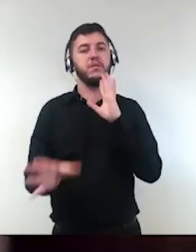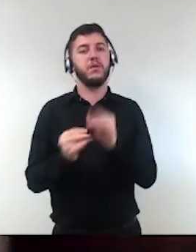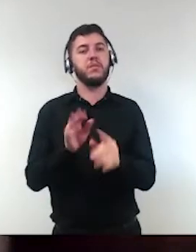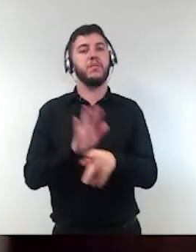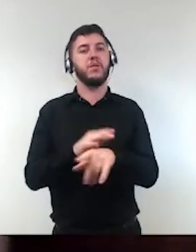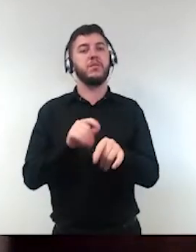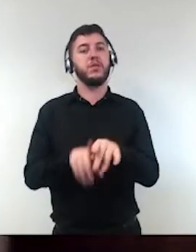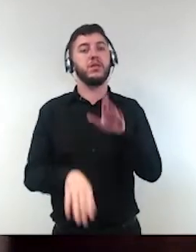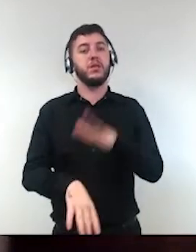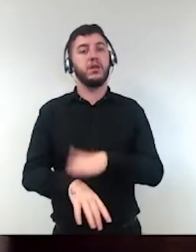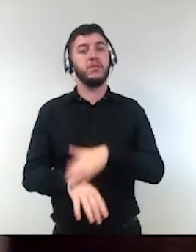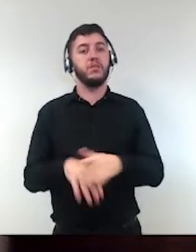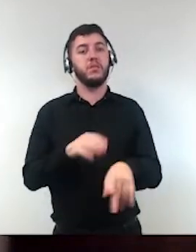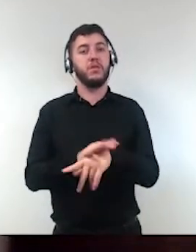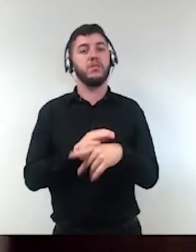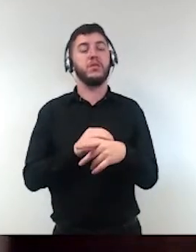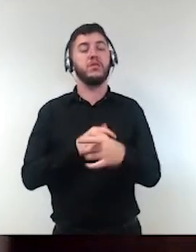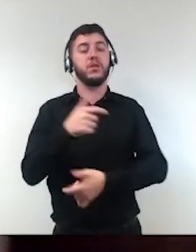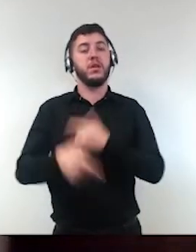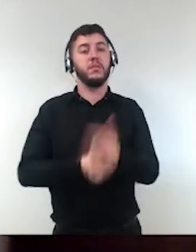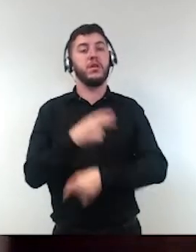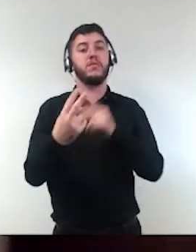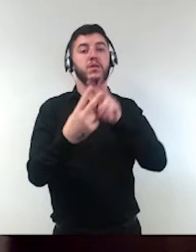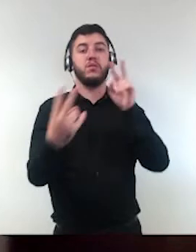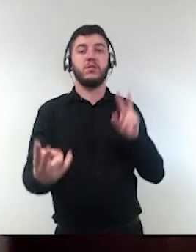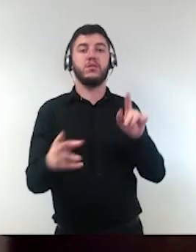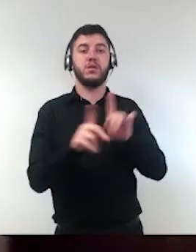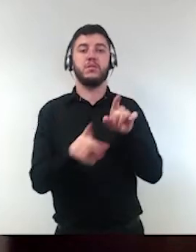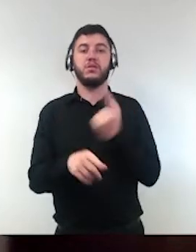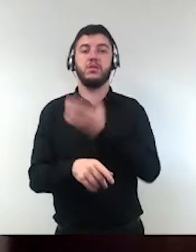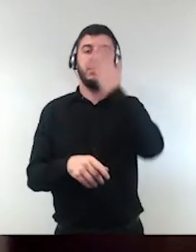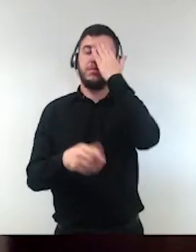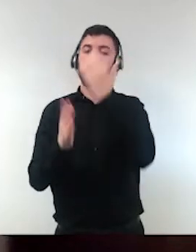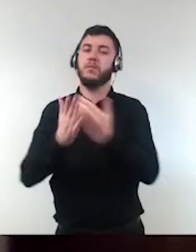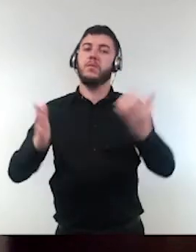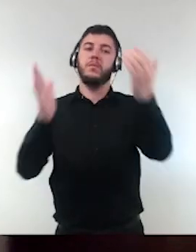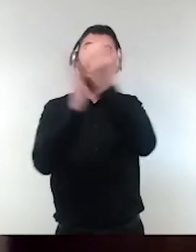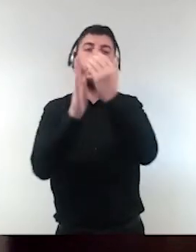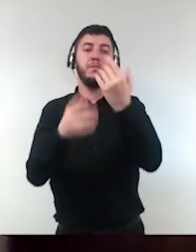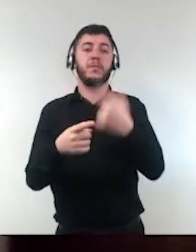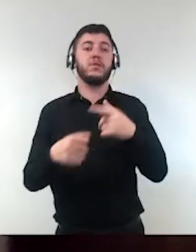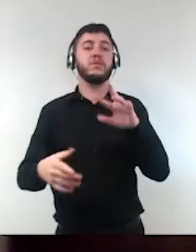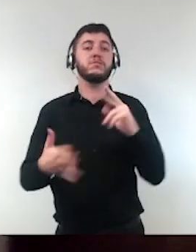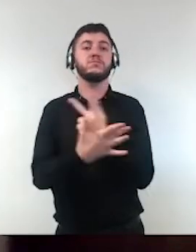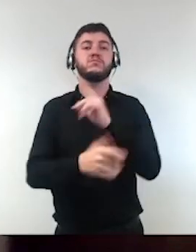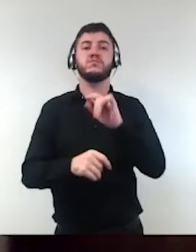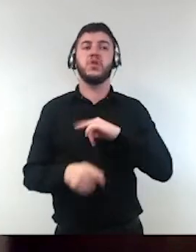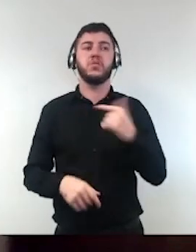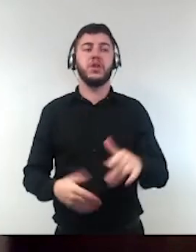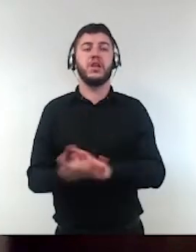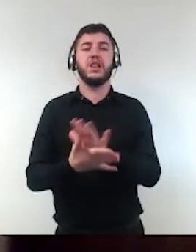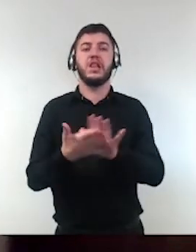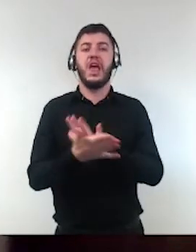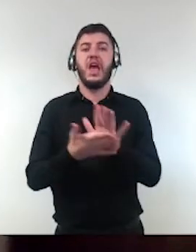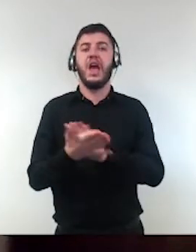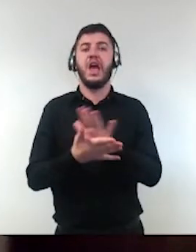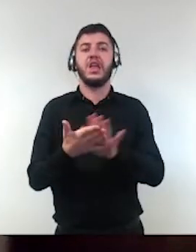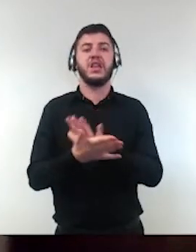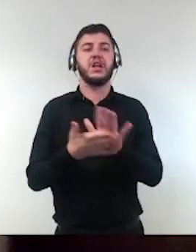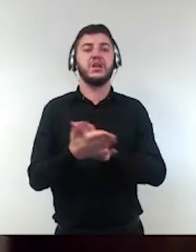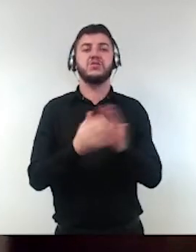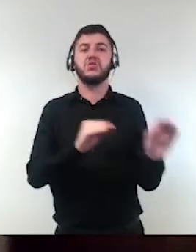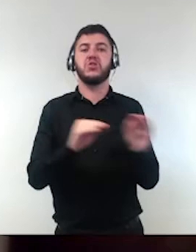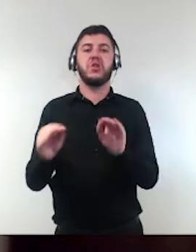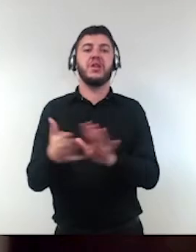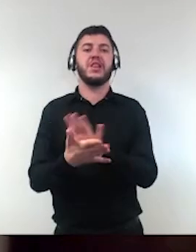tempo de trabalho virtual é muito aumentado, porque não há deslocamento, nós estamos online o tempo inteiro. Então,